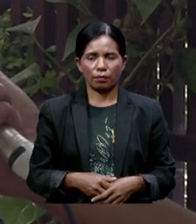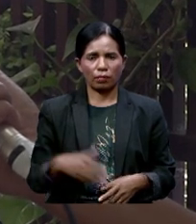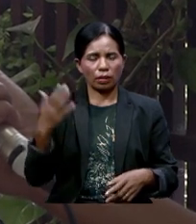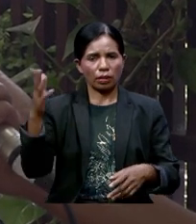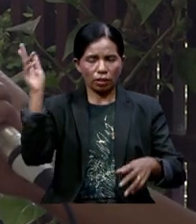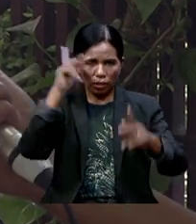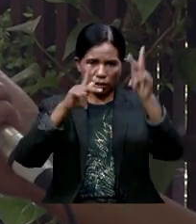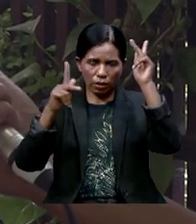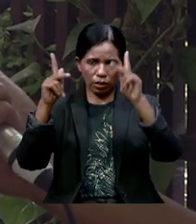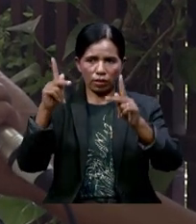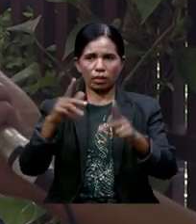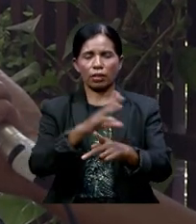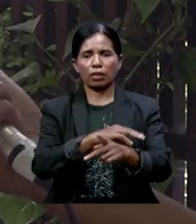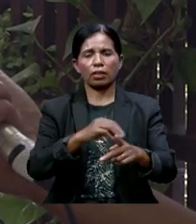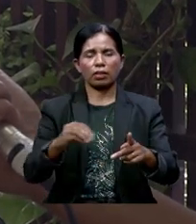e acaso